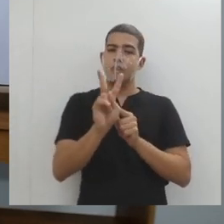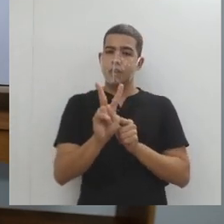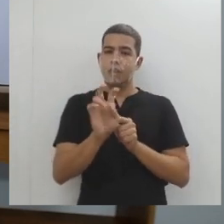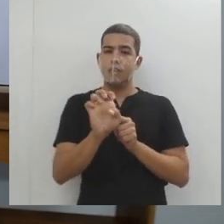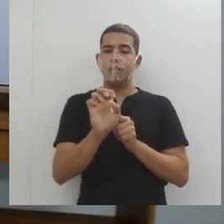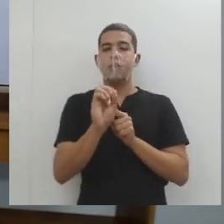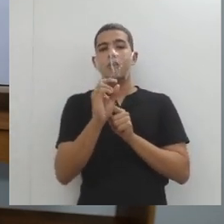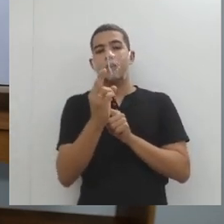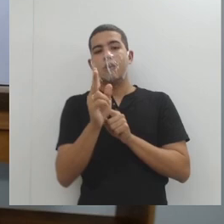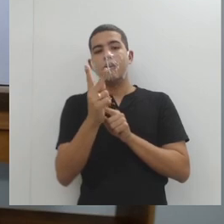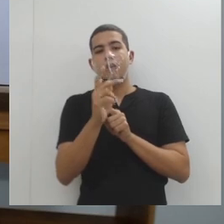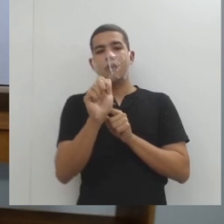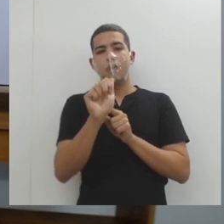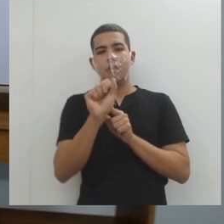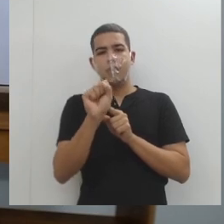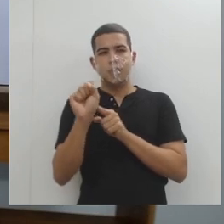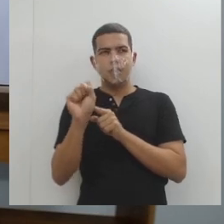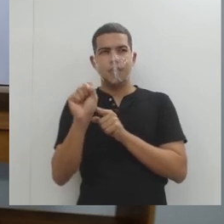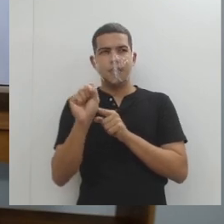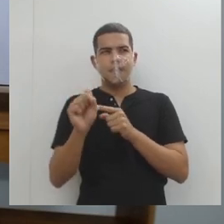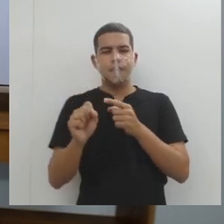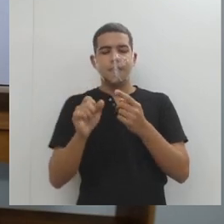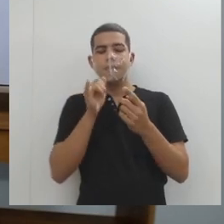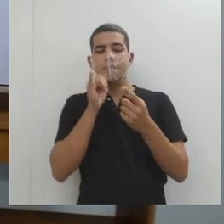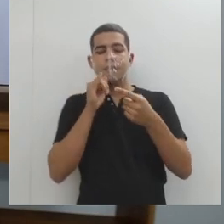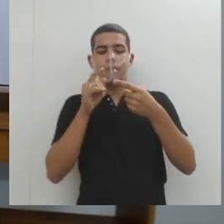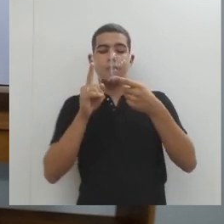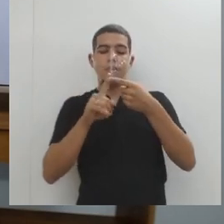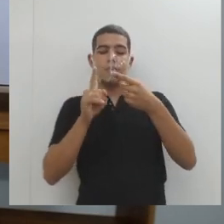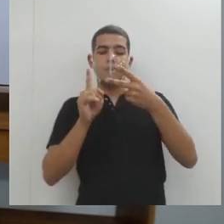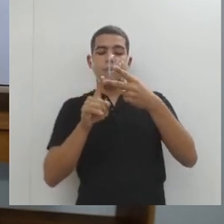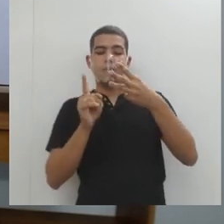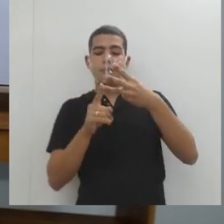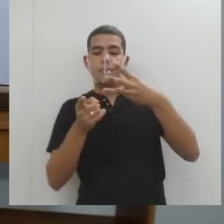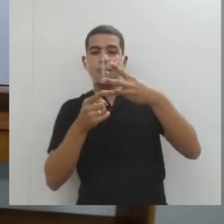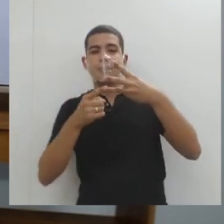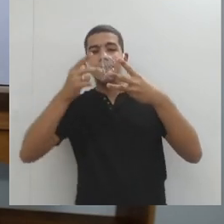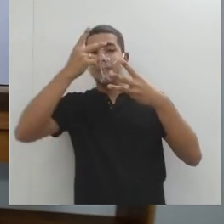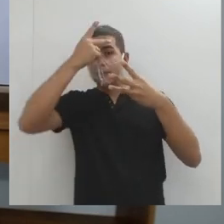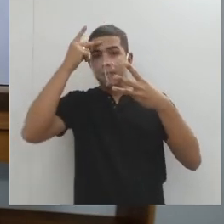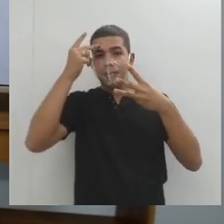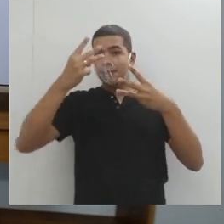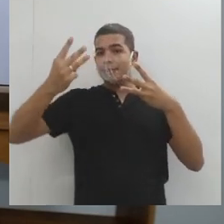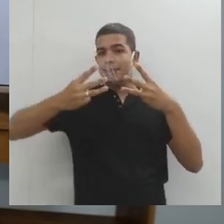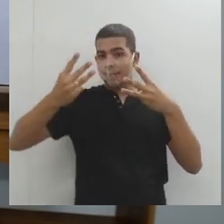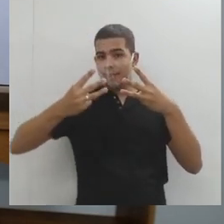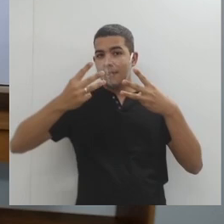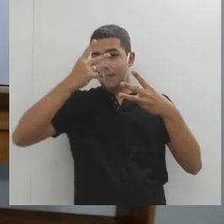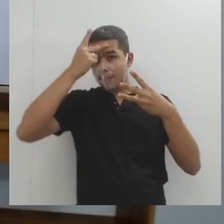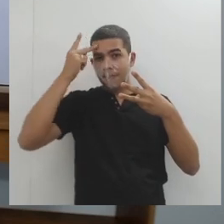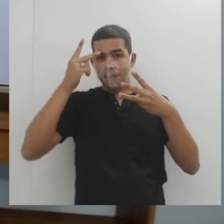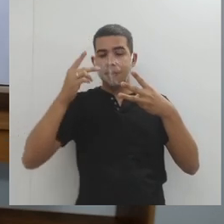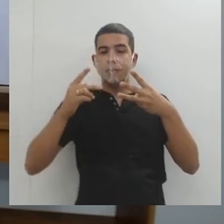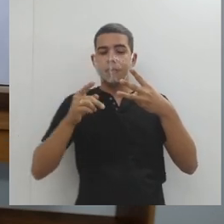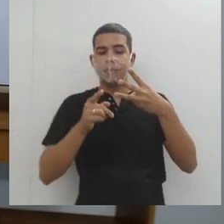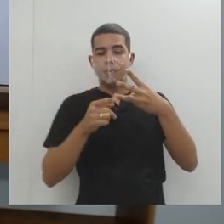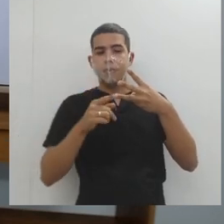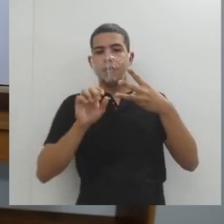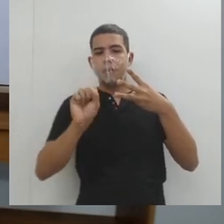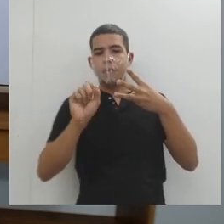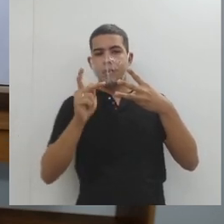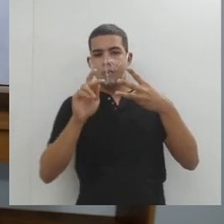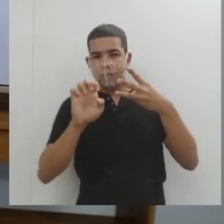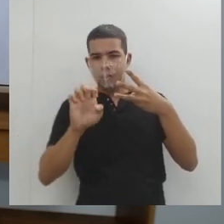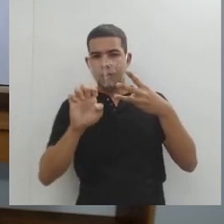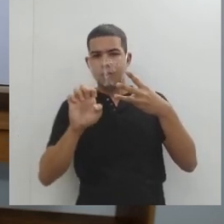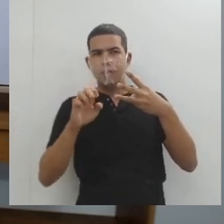lembra, she é terceira pessoa. He, she, it. Terceira pessoa, eu sempre vou utilizar o verbo auxiliar has.